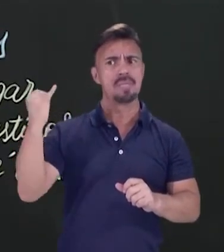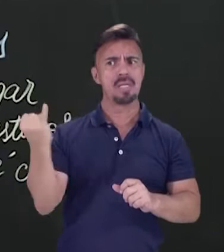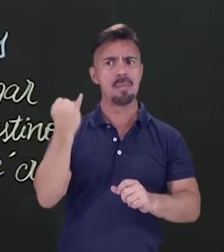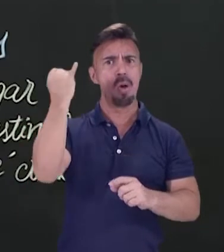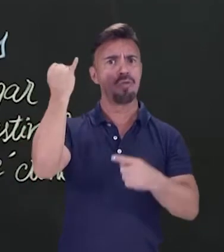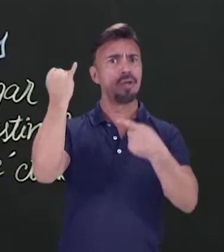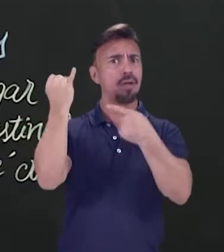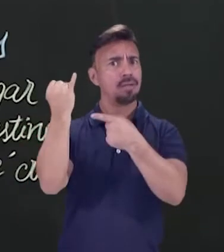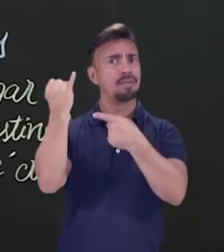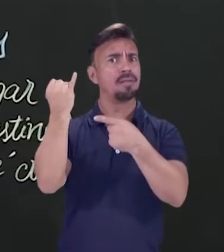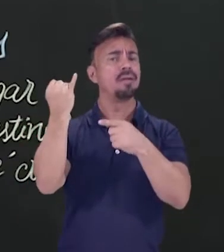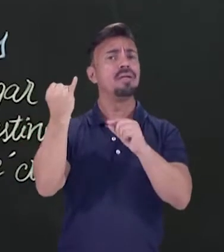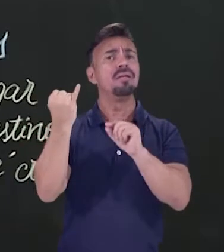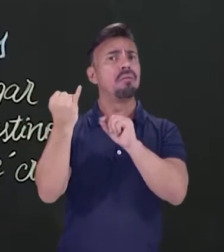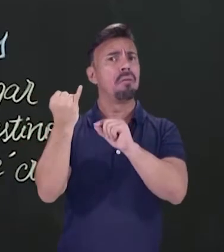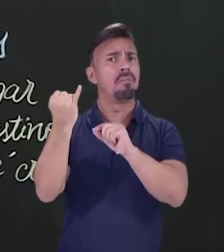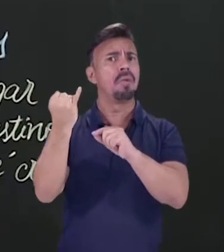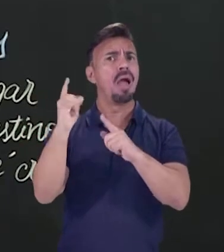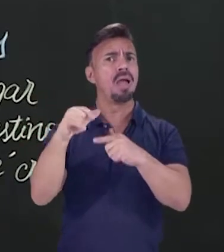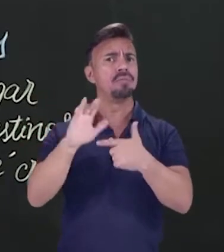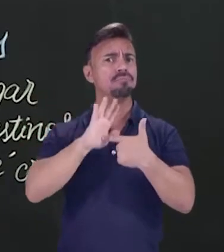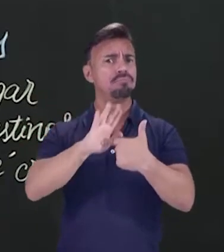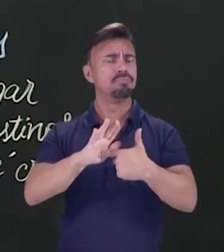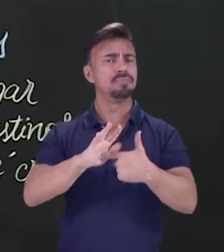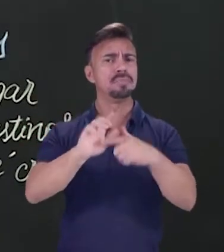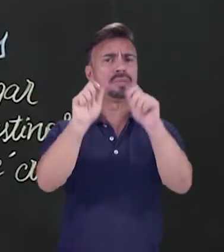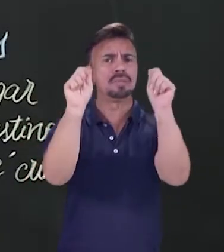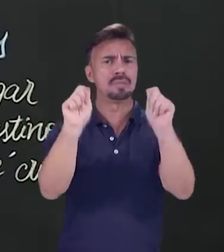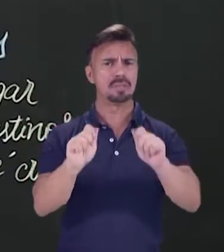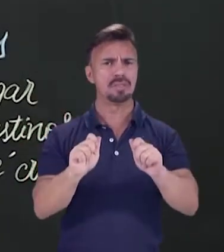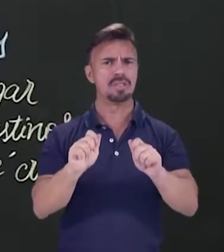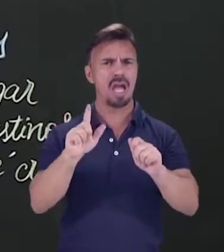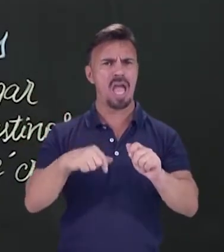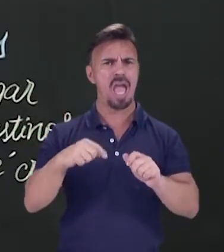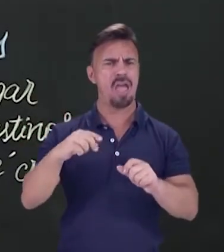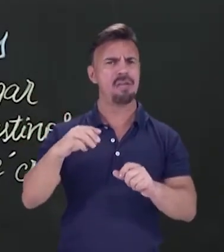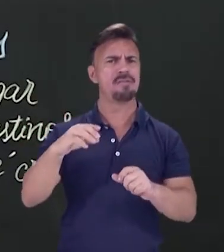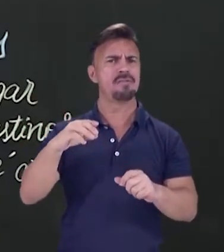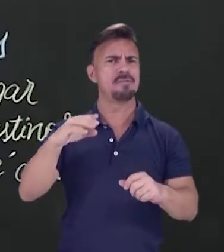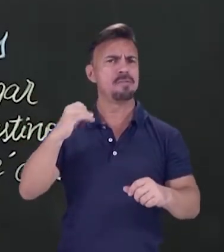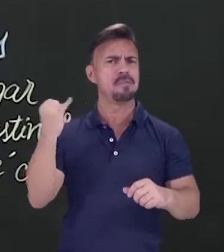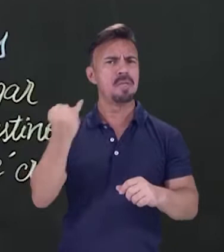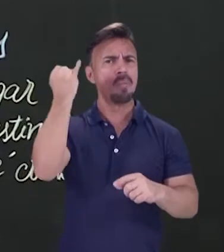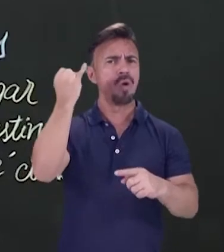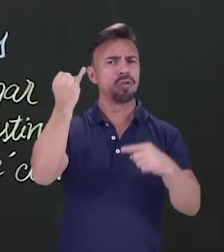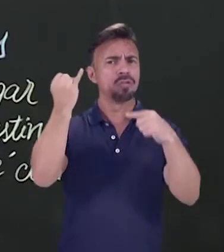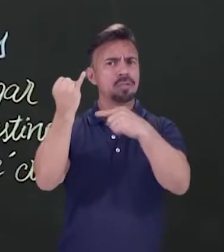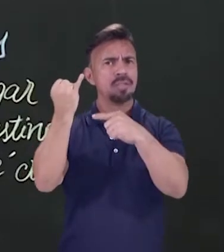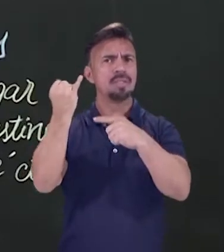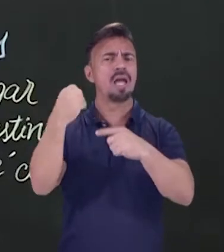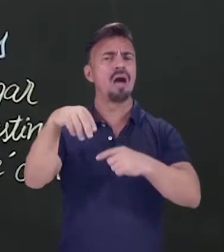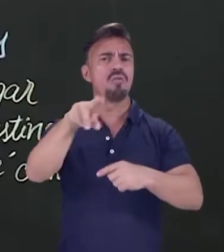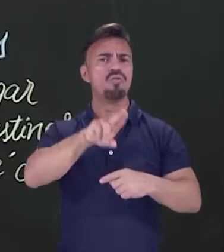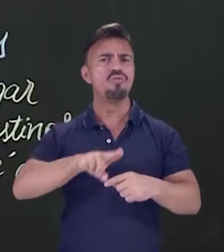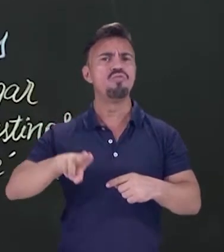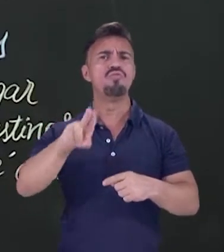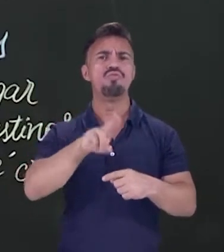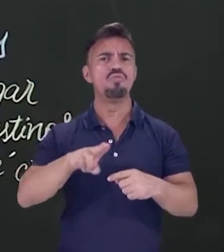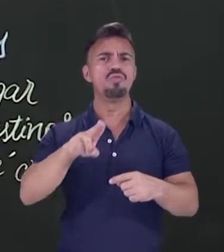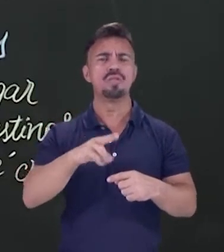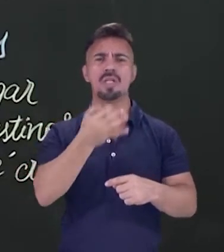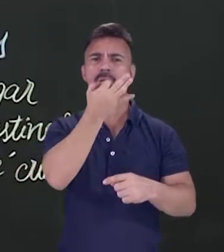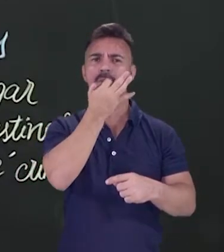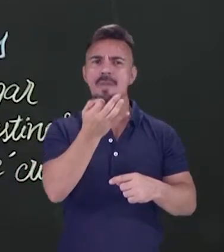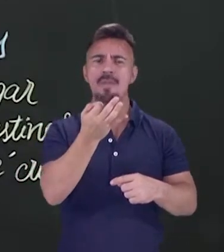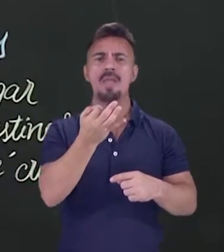conseguir comprovar depois por que essa manifestação artística é fundamental, você já está utilizando recursos e estratégias que dão ao